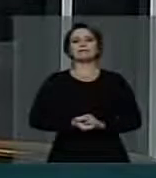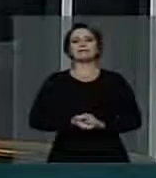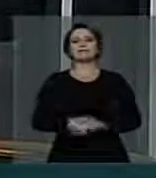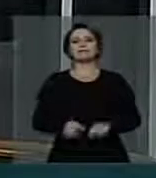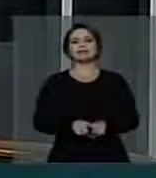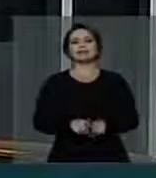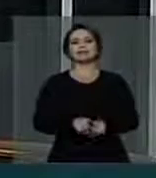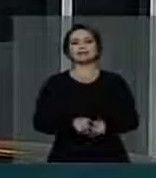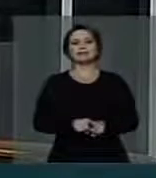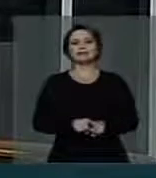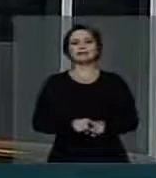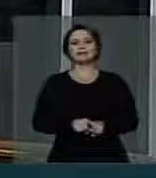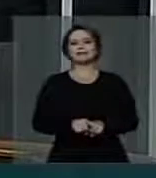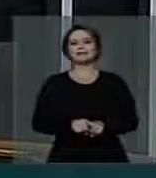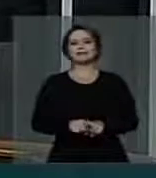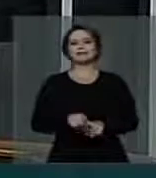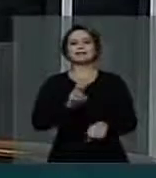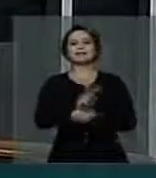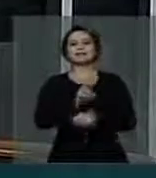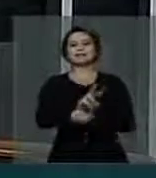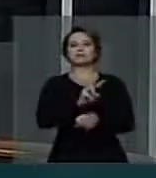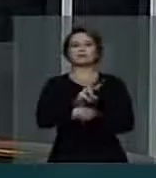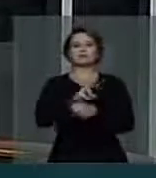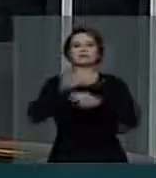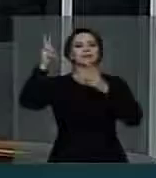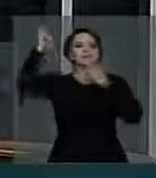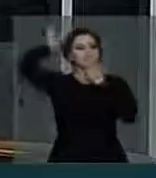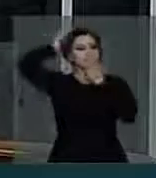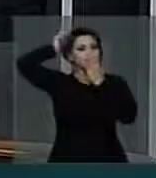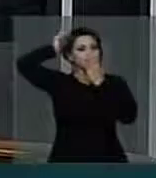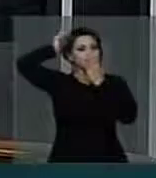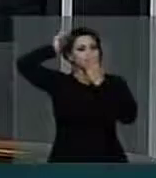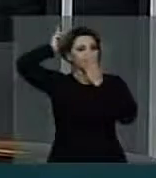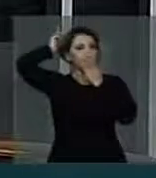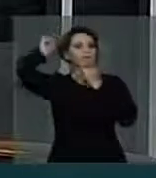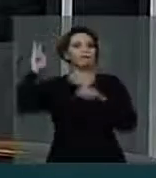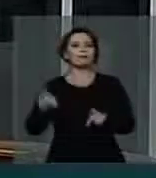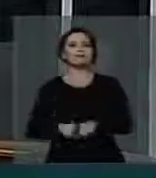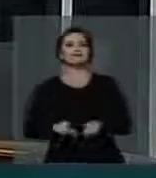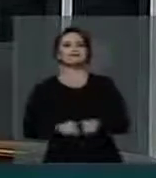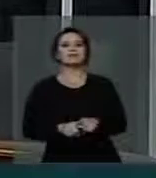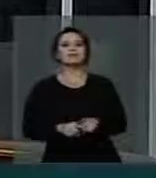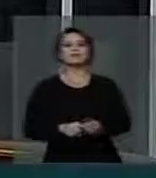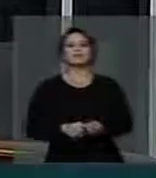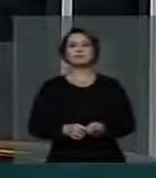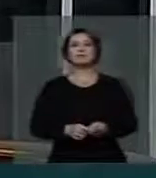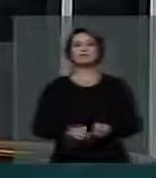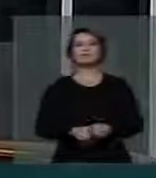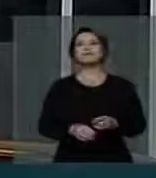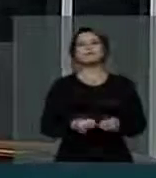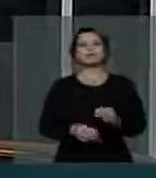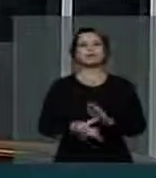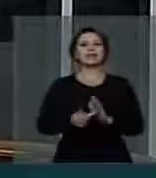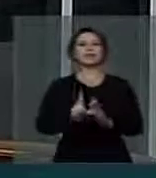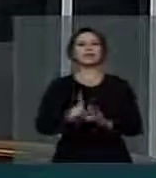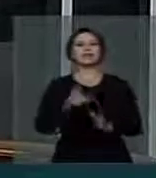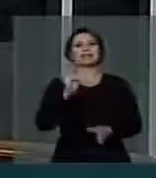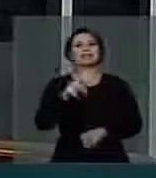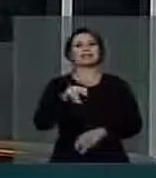Serviço de Proteção ao Índio, SPI, que é o antecessor da FUNAI,